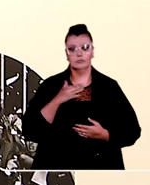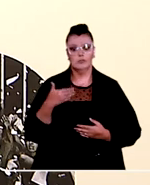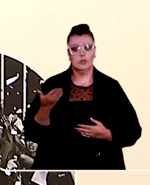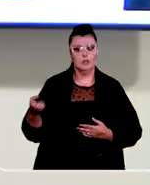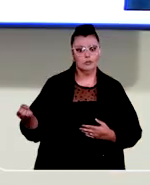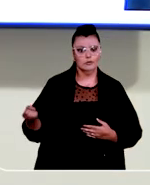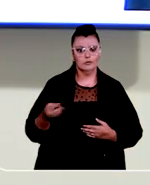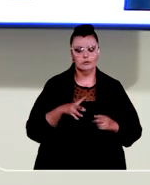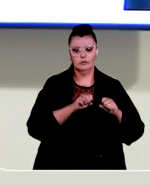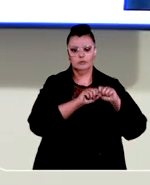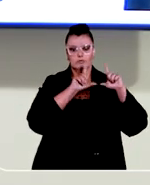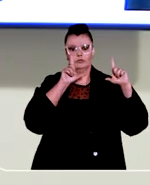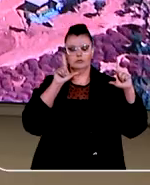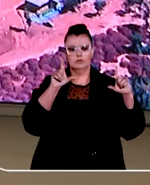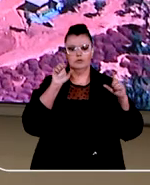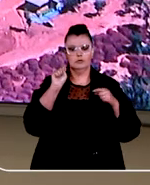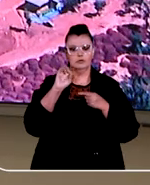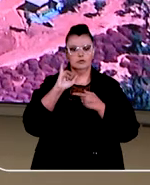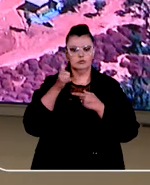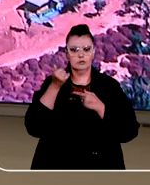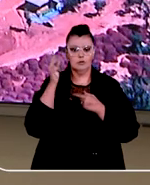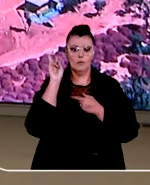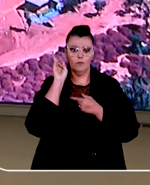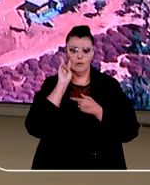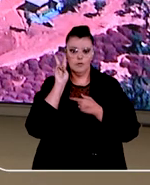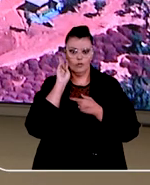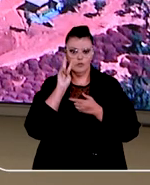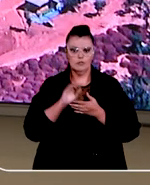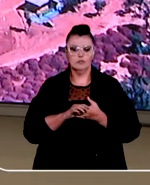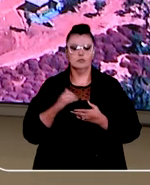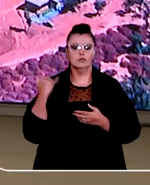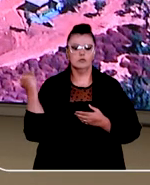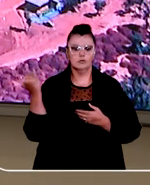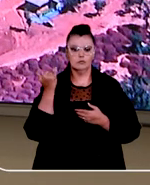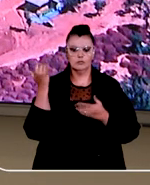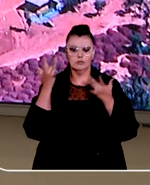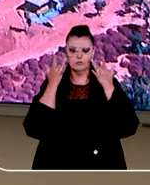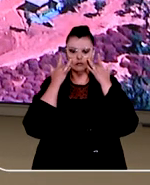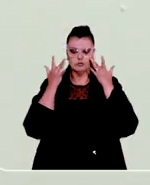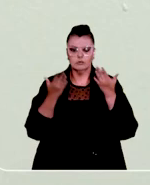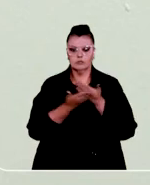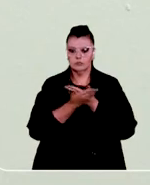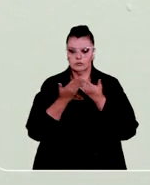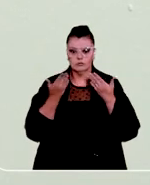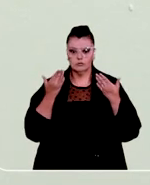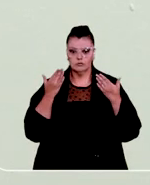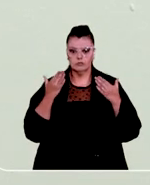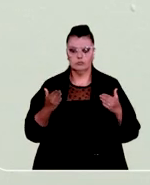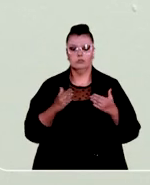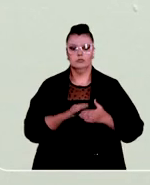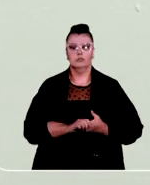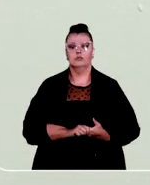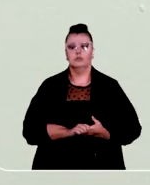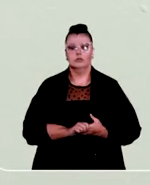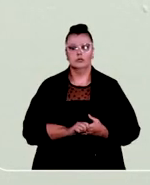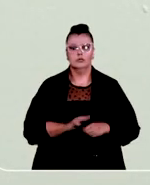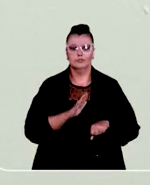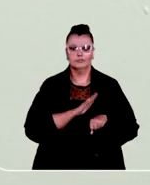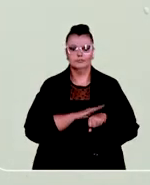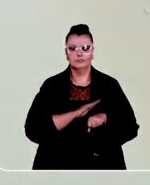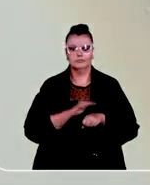foi renovado e reorganizado com auxílio de recursos tecnológicos como vídeos e elementos interativos a